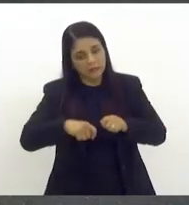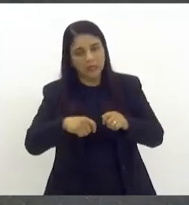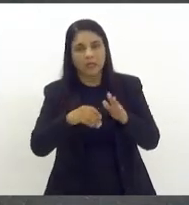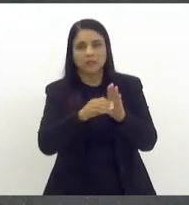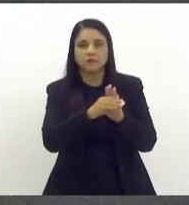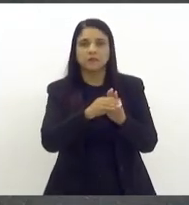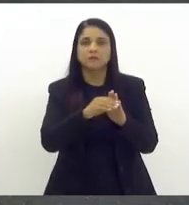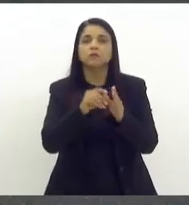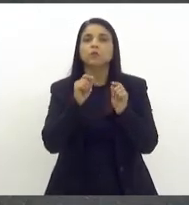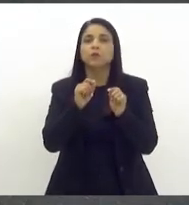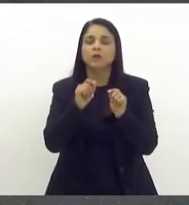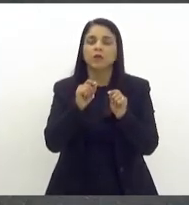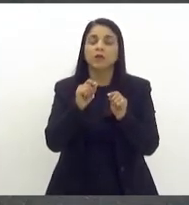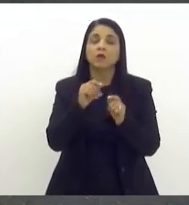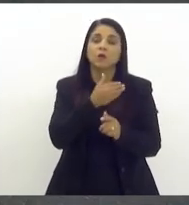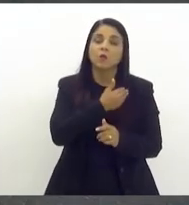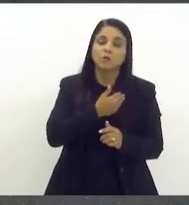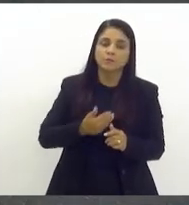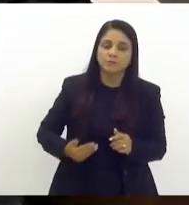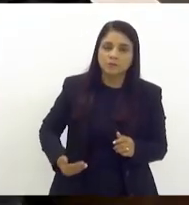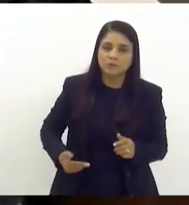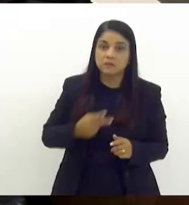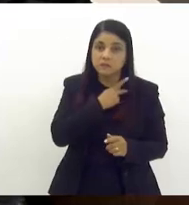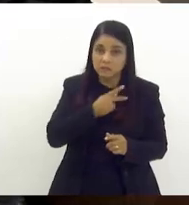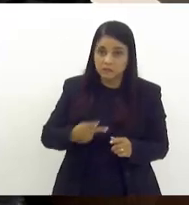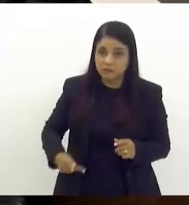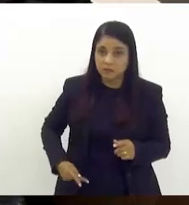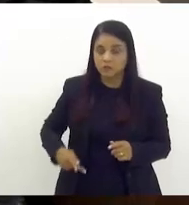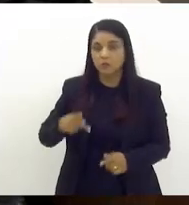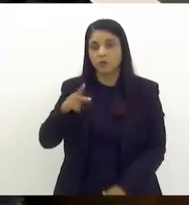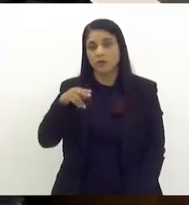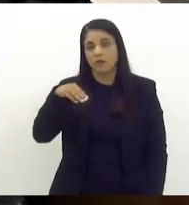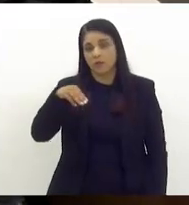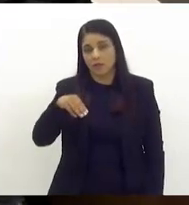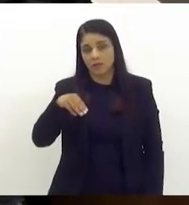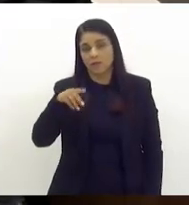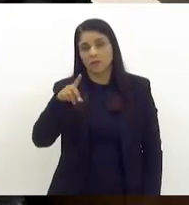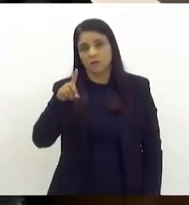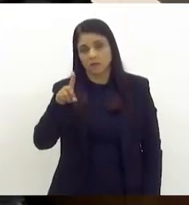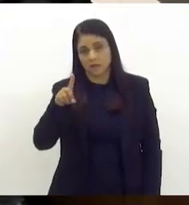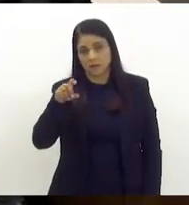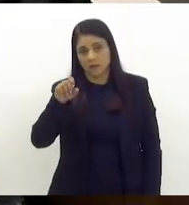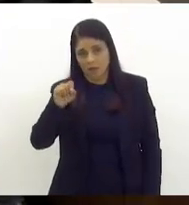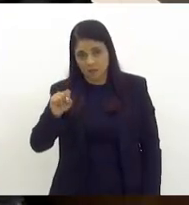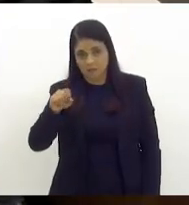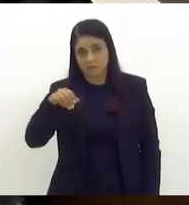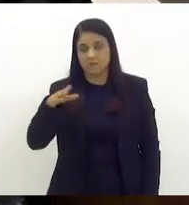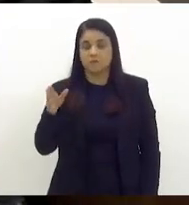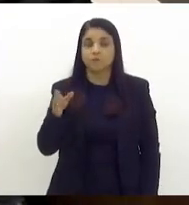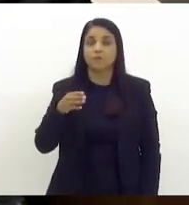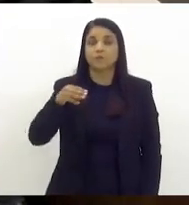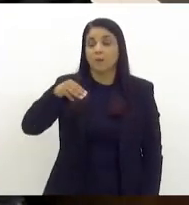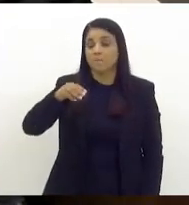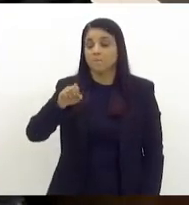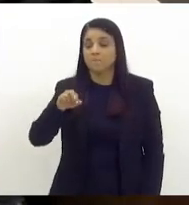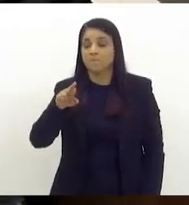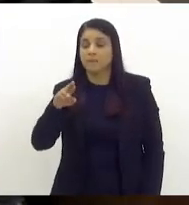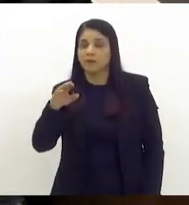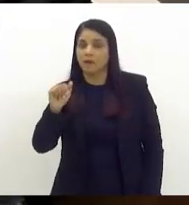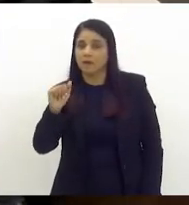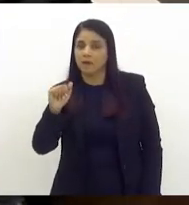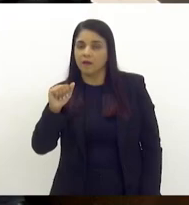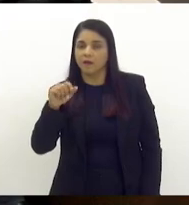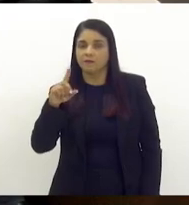Do que o presidente do BNDES o Mercadante tem falado de colocar fatos recursos